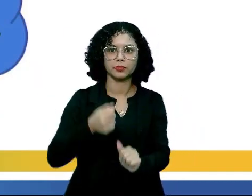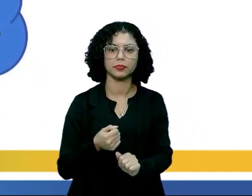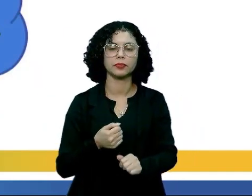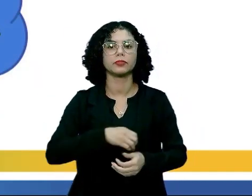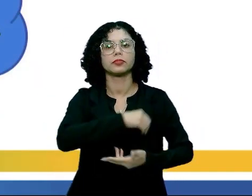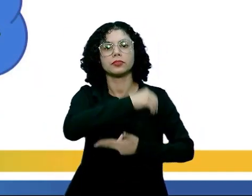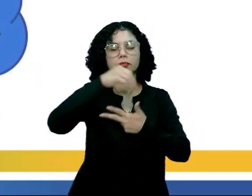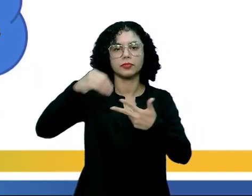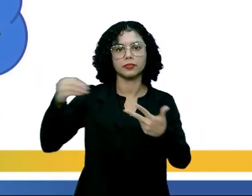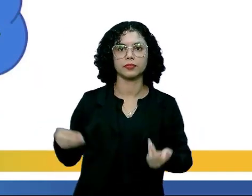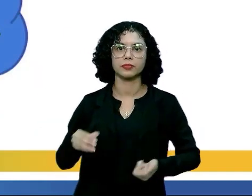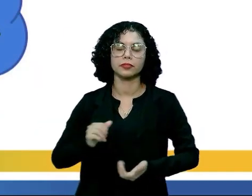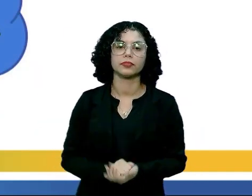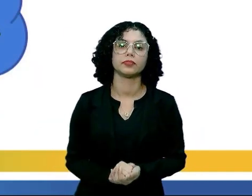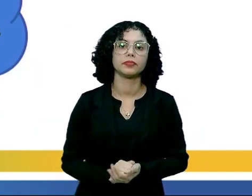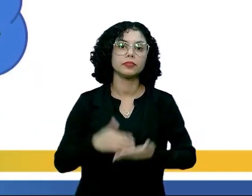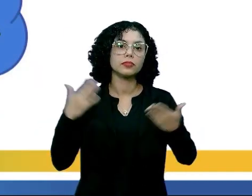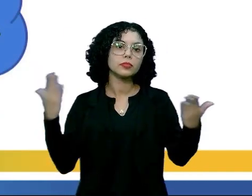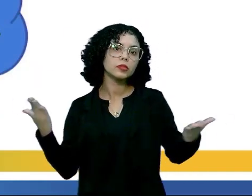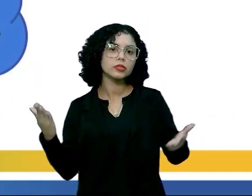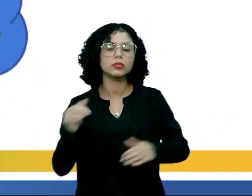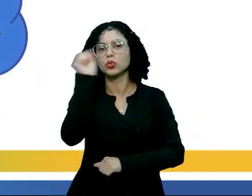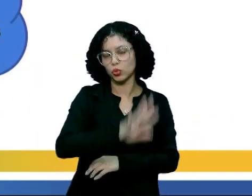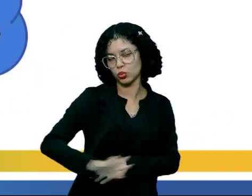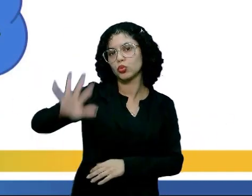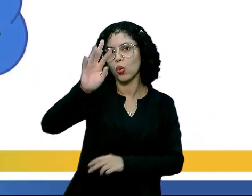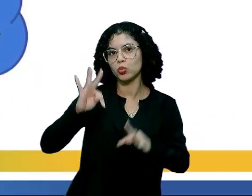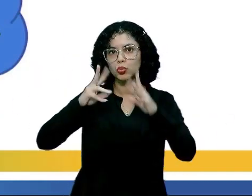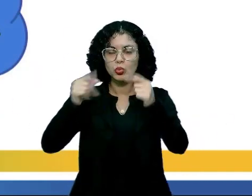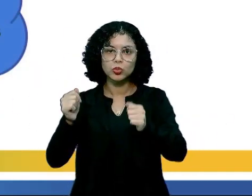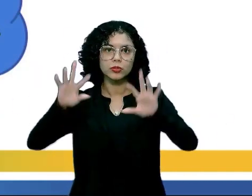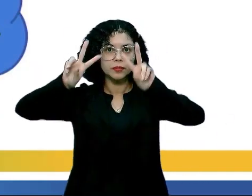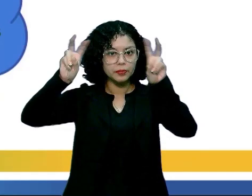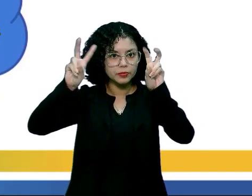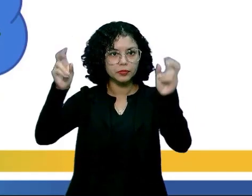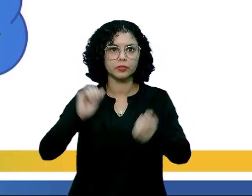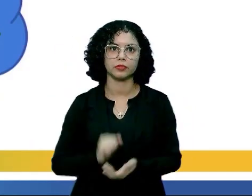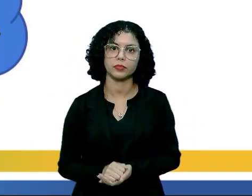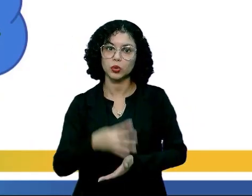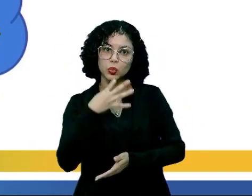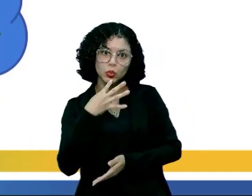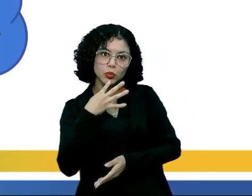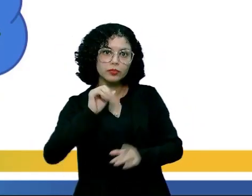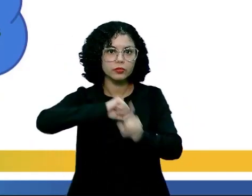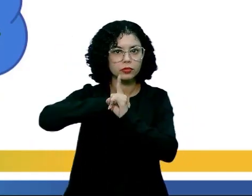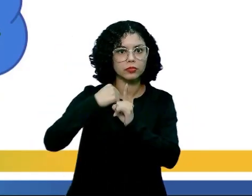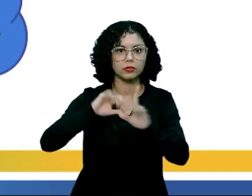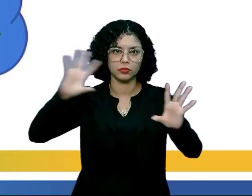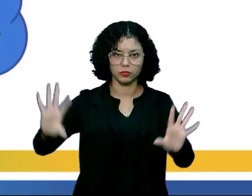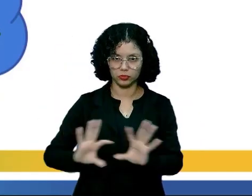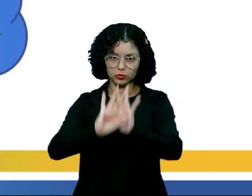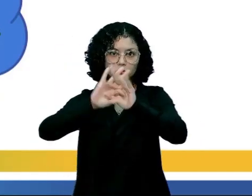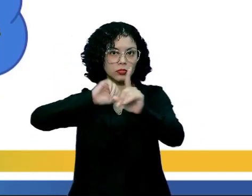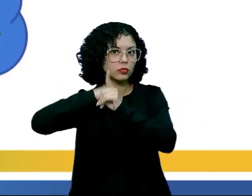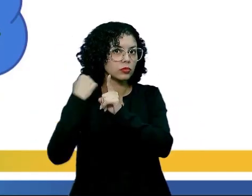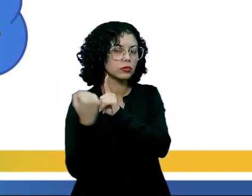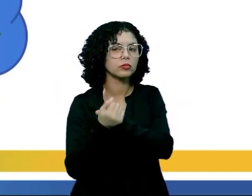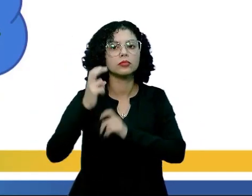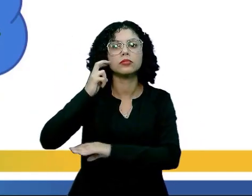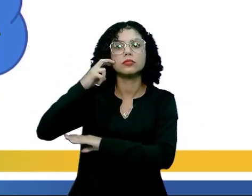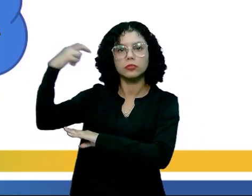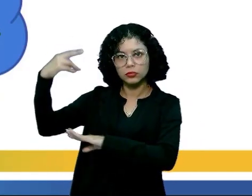Enem educação física então de forma geral tudo que a gente já abordou foram conhecimentos relacionados à